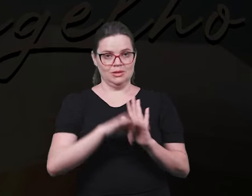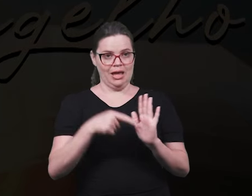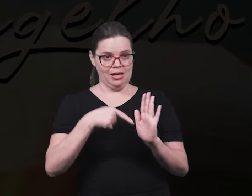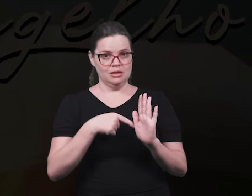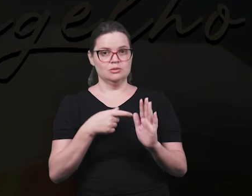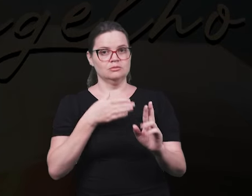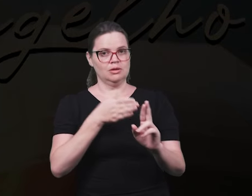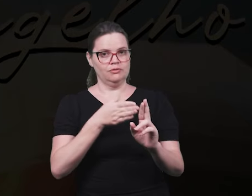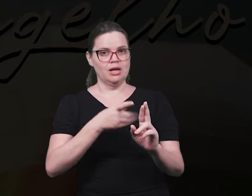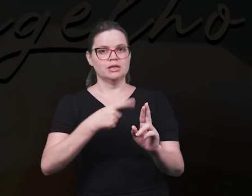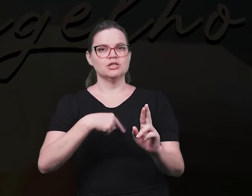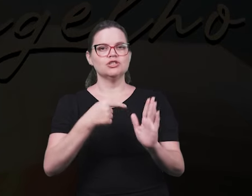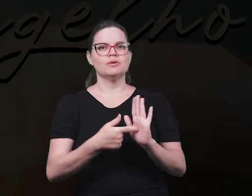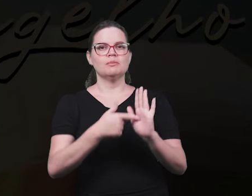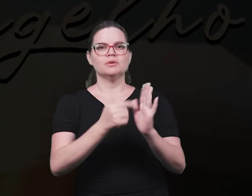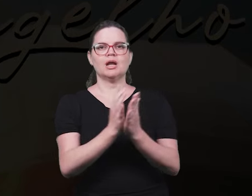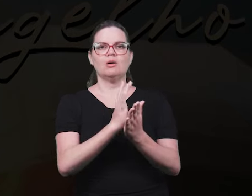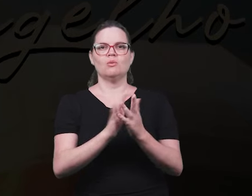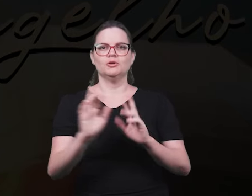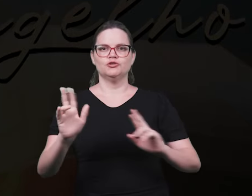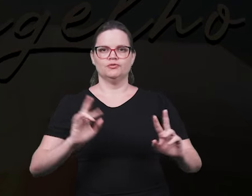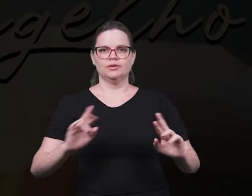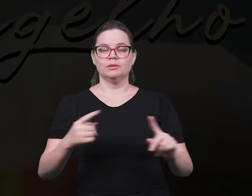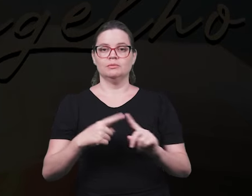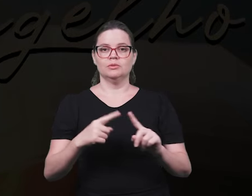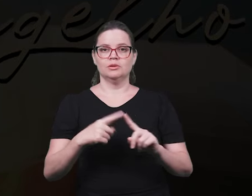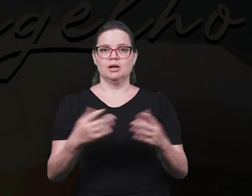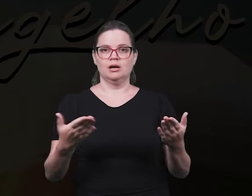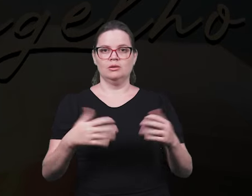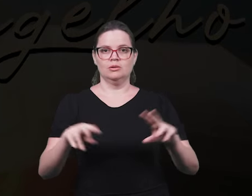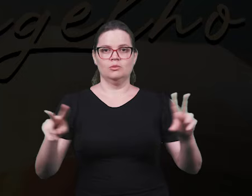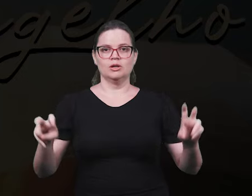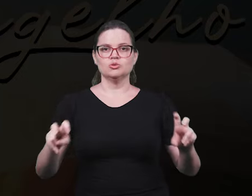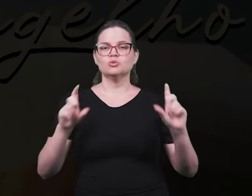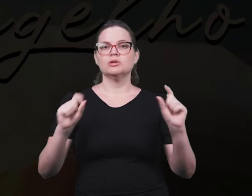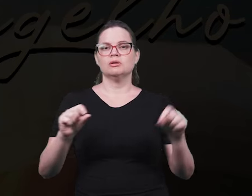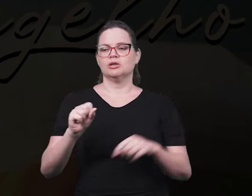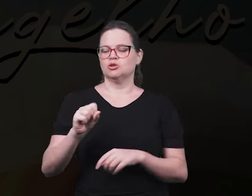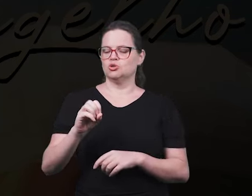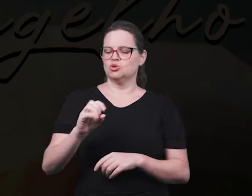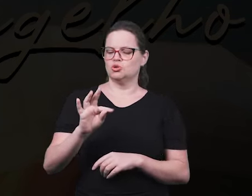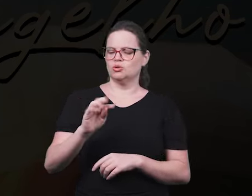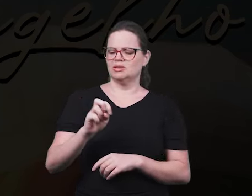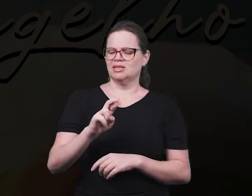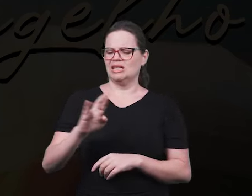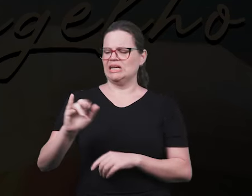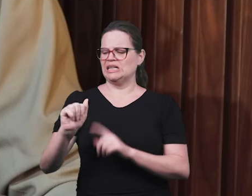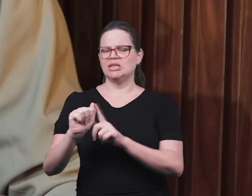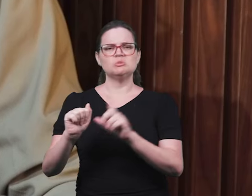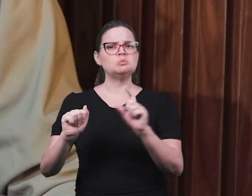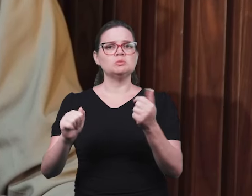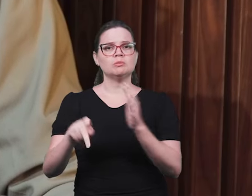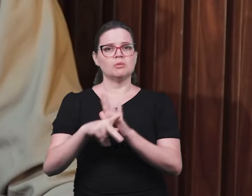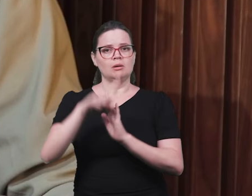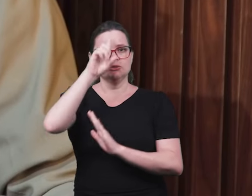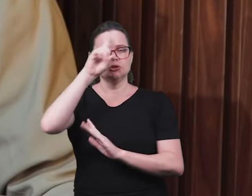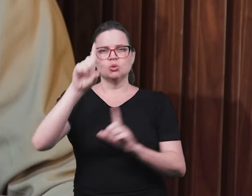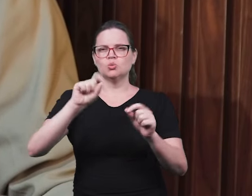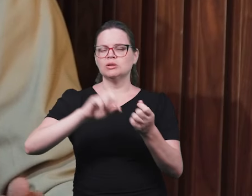texto, fazer uma diferenciação, porque o assunto agora se chama soteria de Deus. Nós vamos entender o que é a